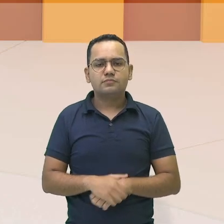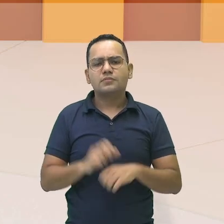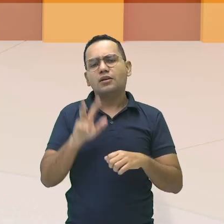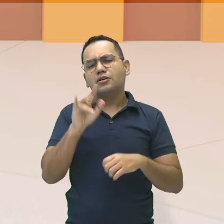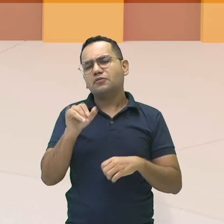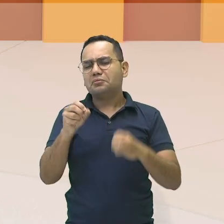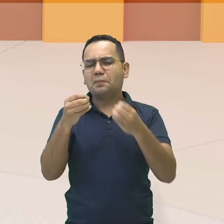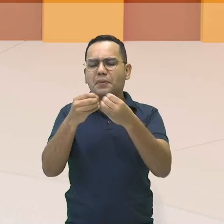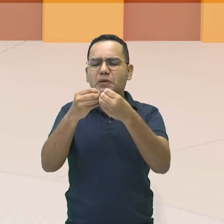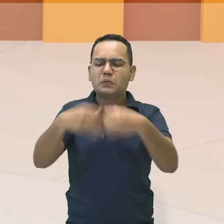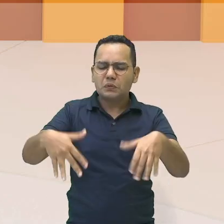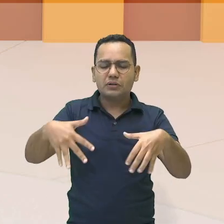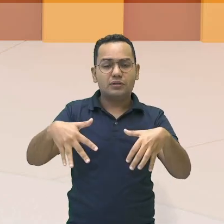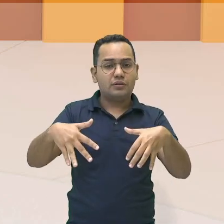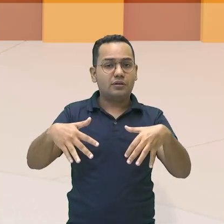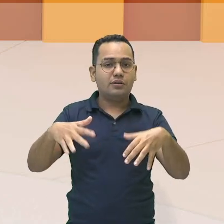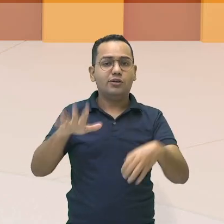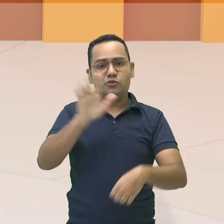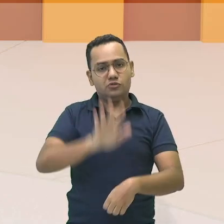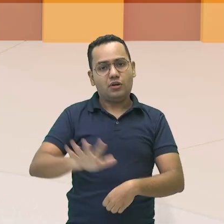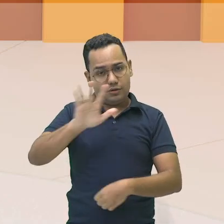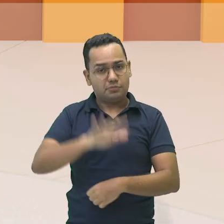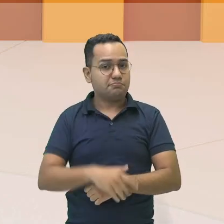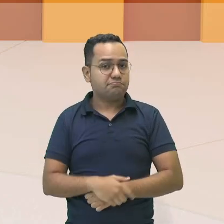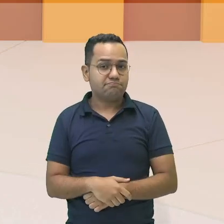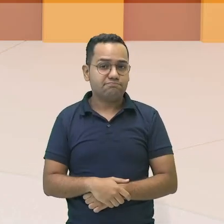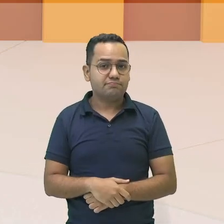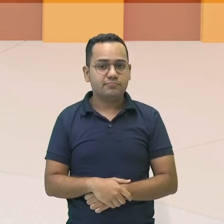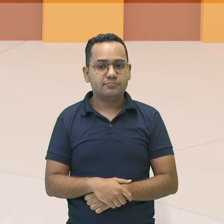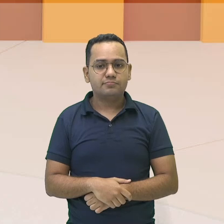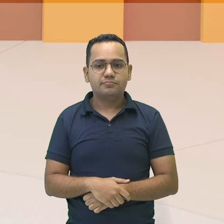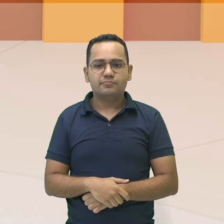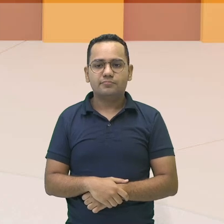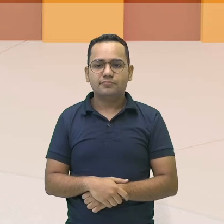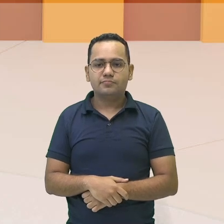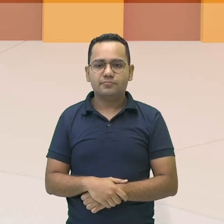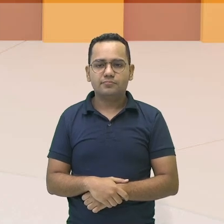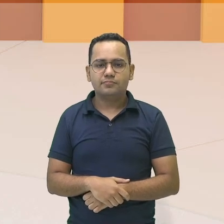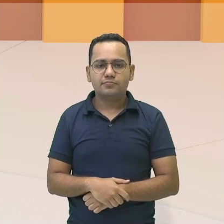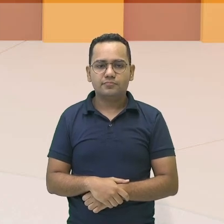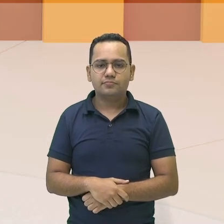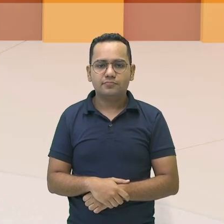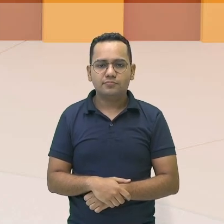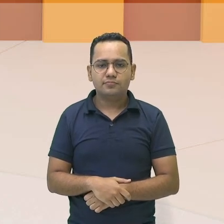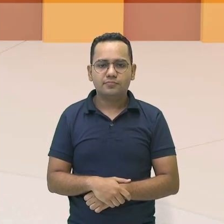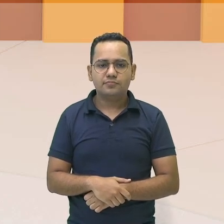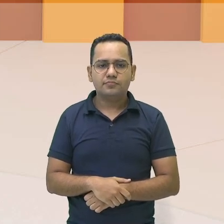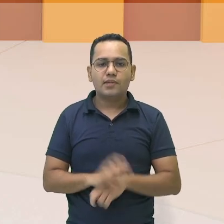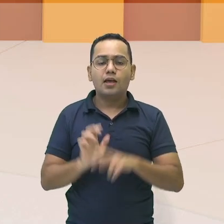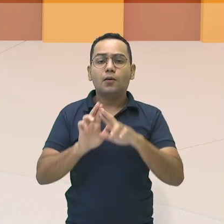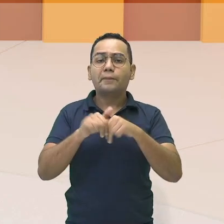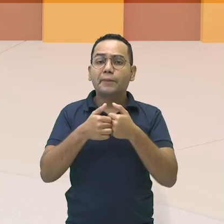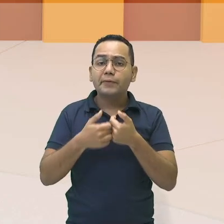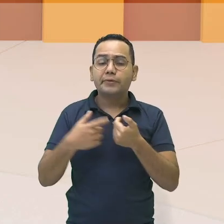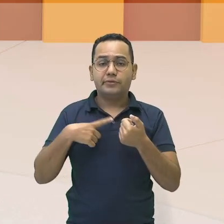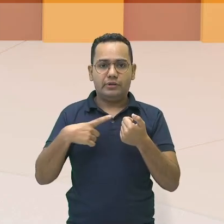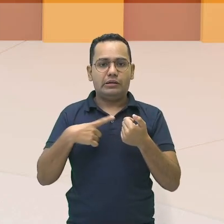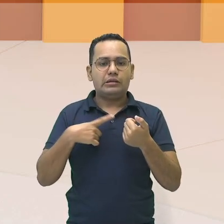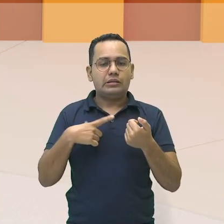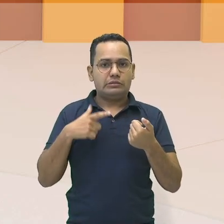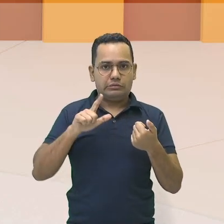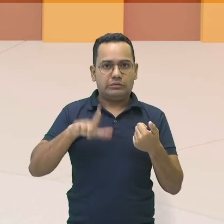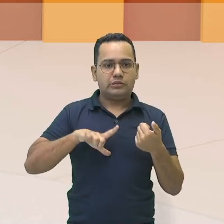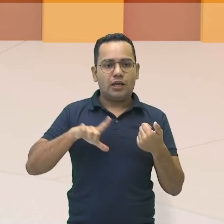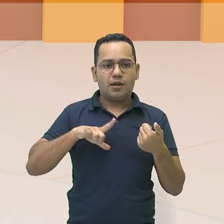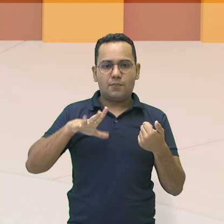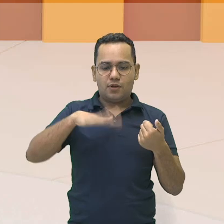a sociedade de uma forma geral, já que nós vivemos no meio ambiente, obviamente, tá bom? E sentimos todos esses impactos.